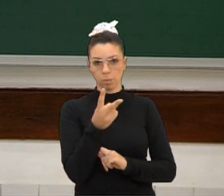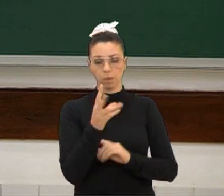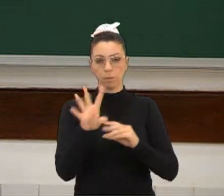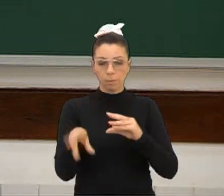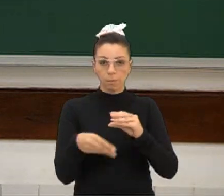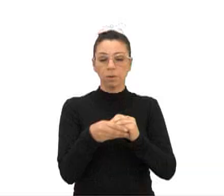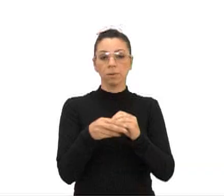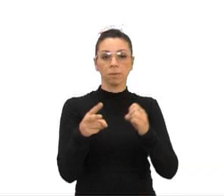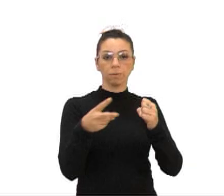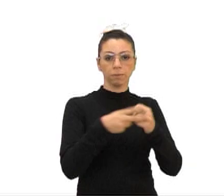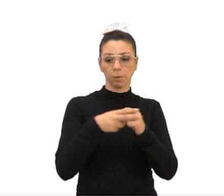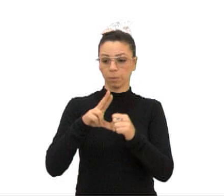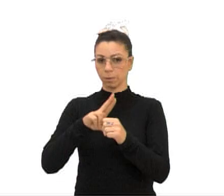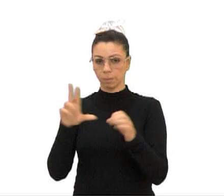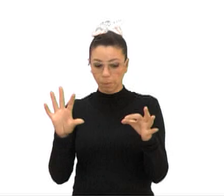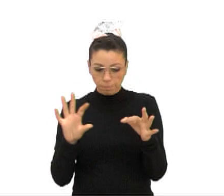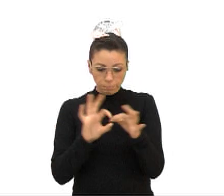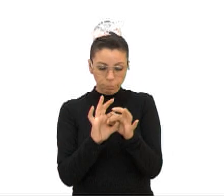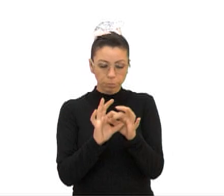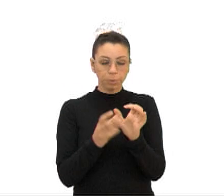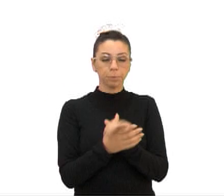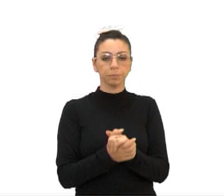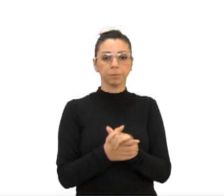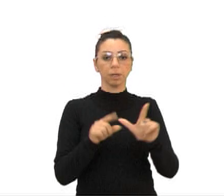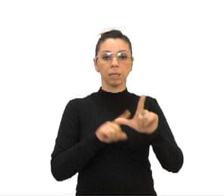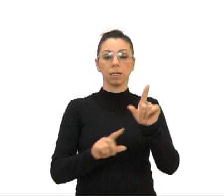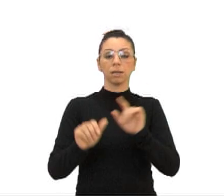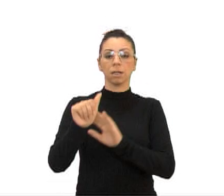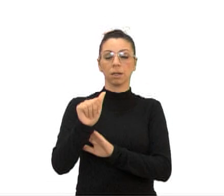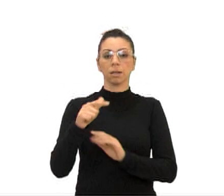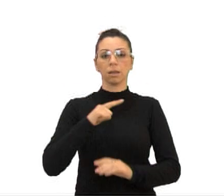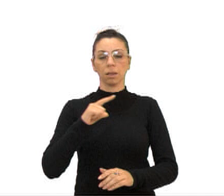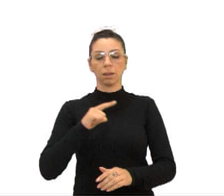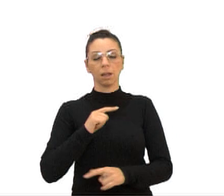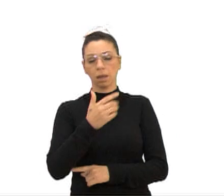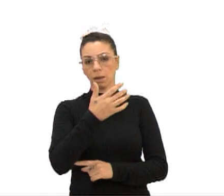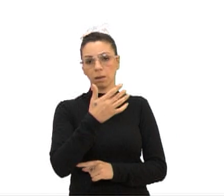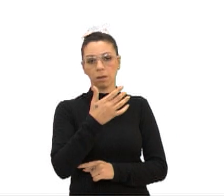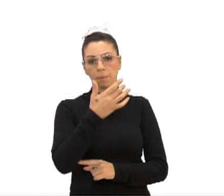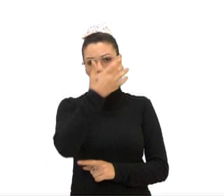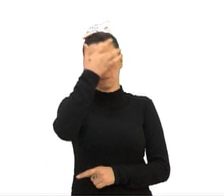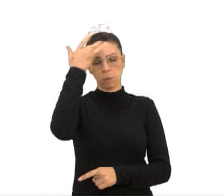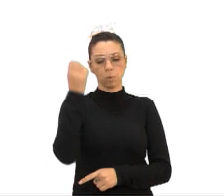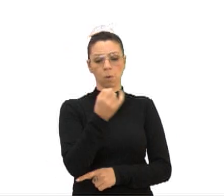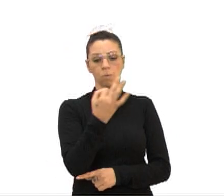na letra A. Algumas pessoas são viciadas em leitura.